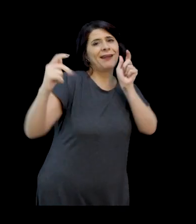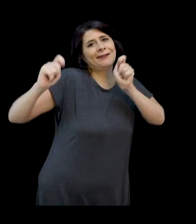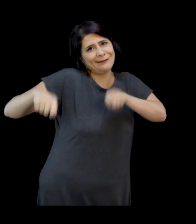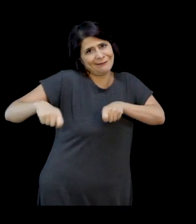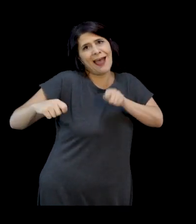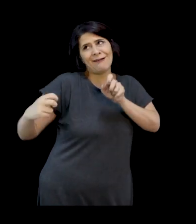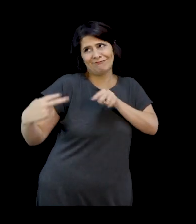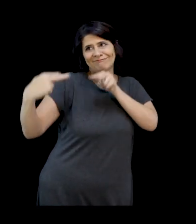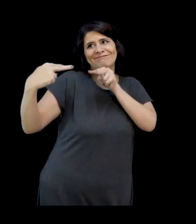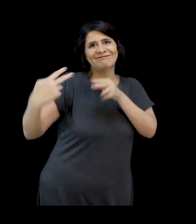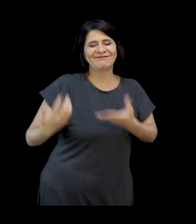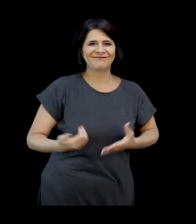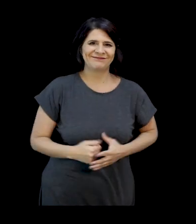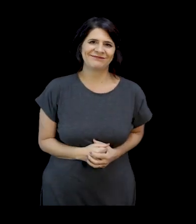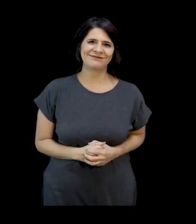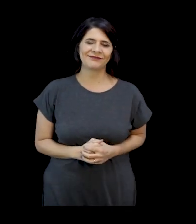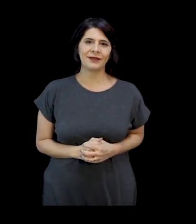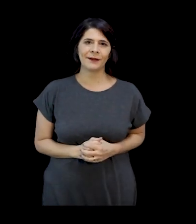algumas vantagens.